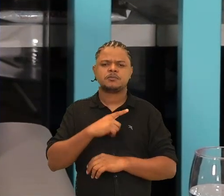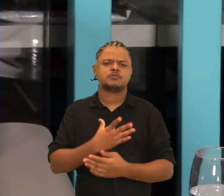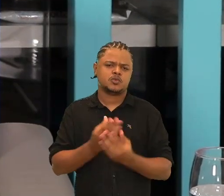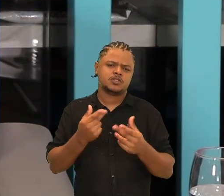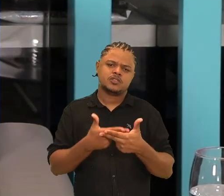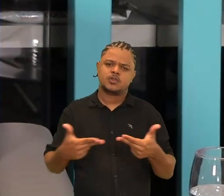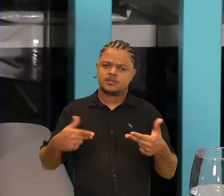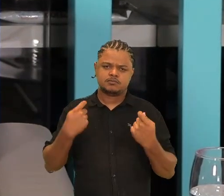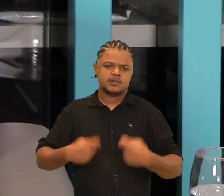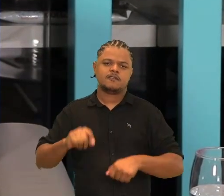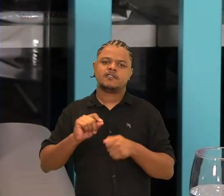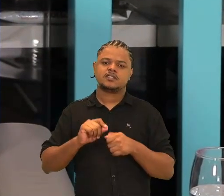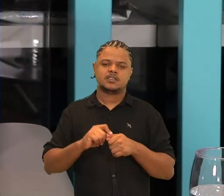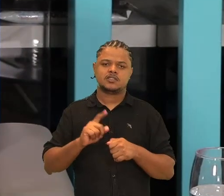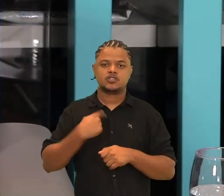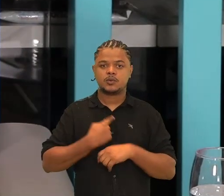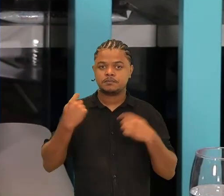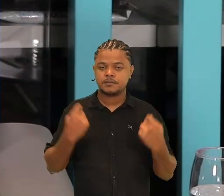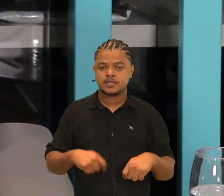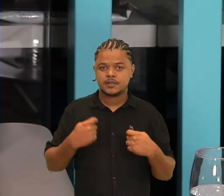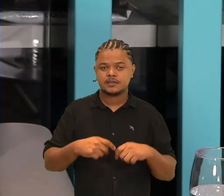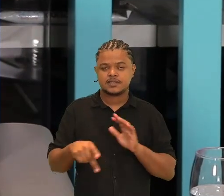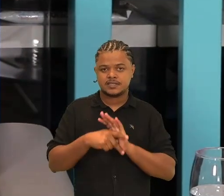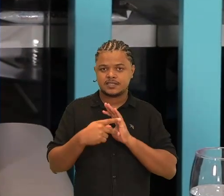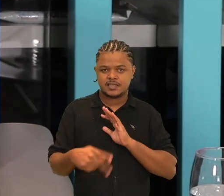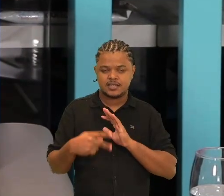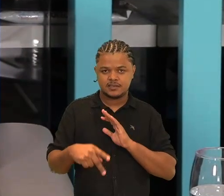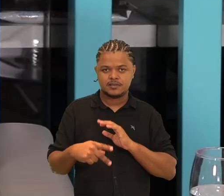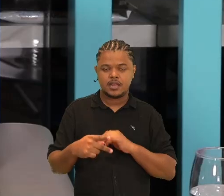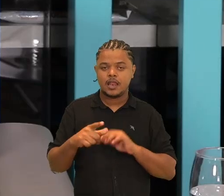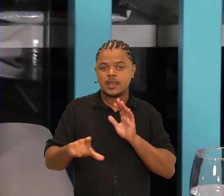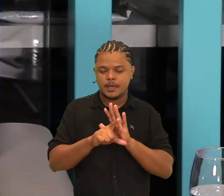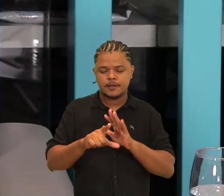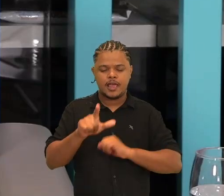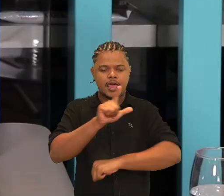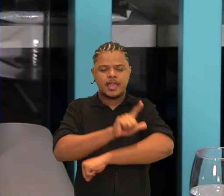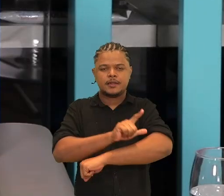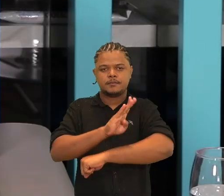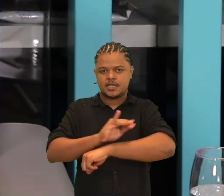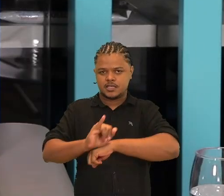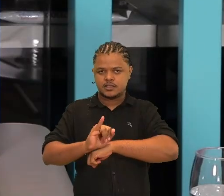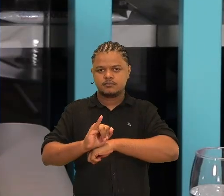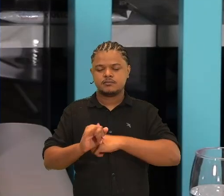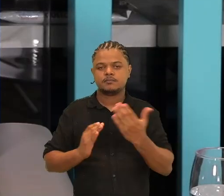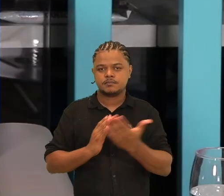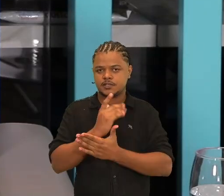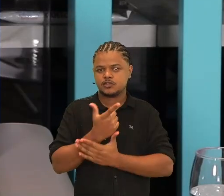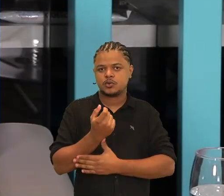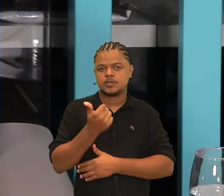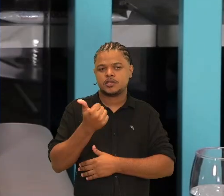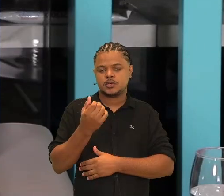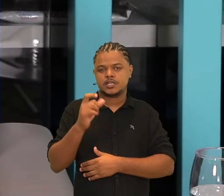feito. Bom, nós sabemos que a LBI, a Lei Brasileira de Inclusão, ela foi sancionada em 2015, então não